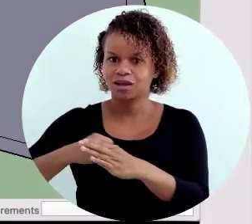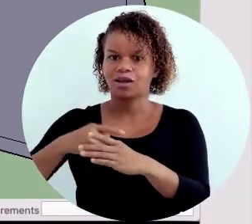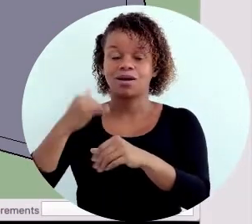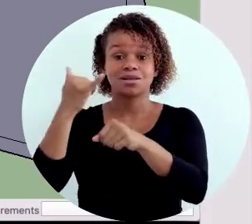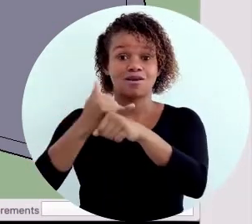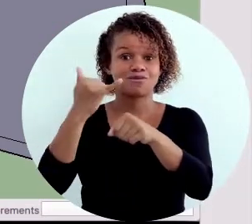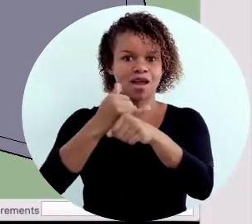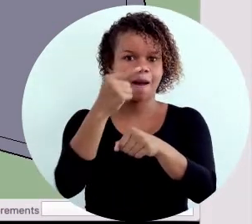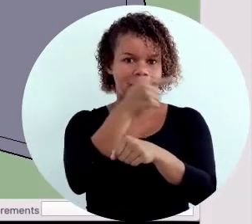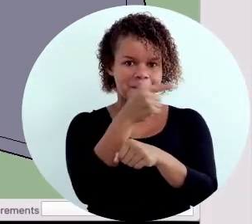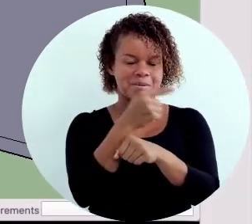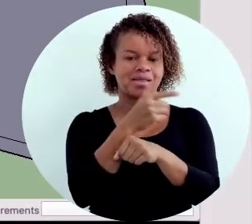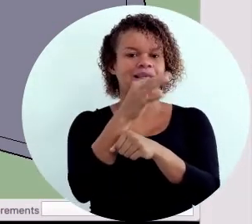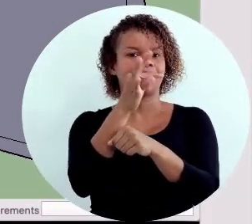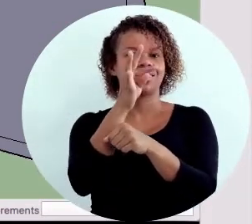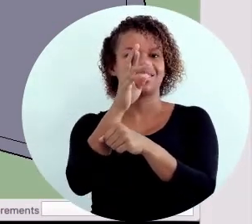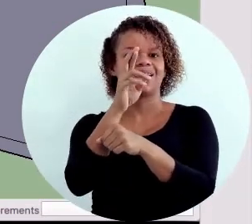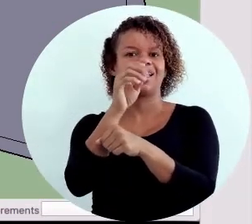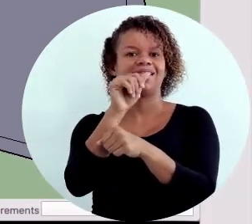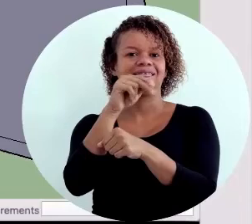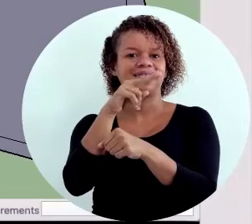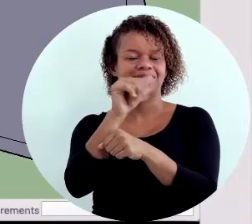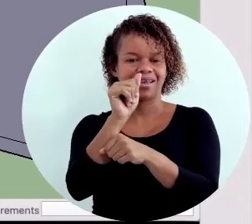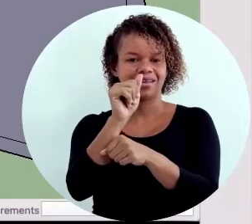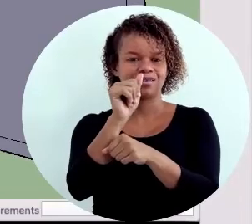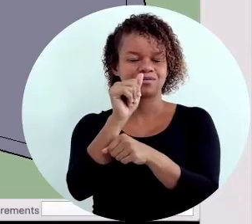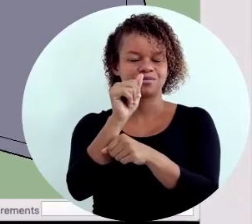Essa ferramenta da trena,